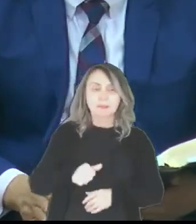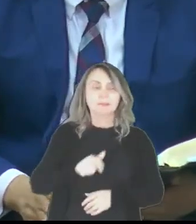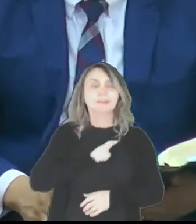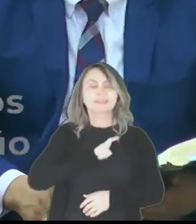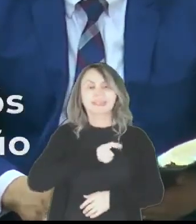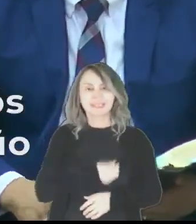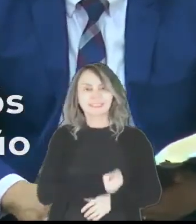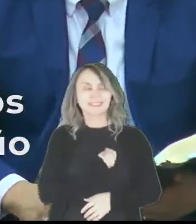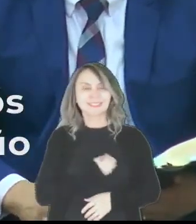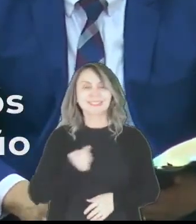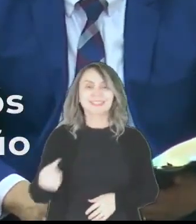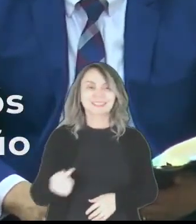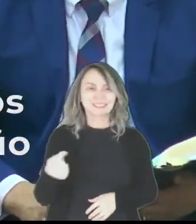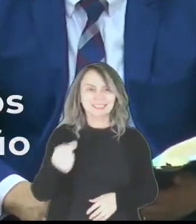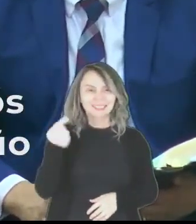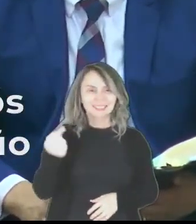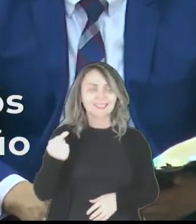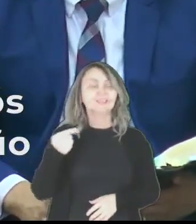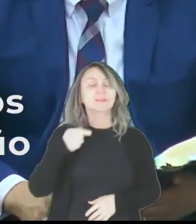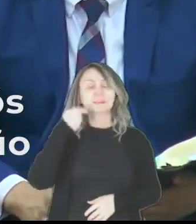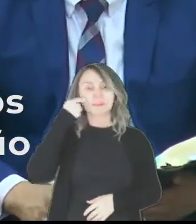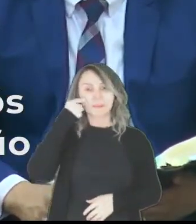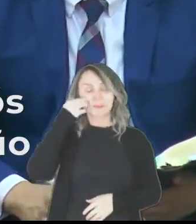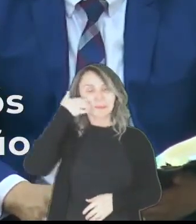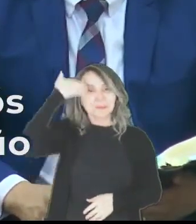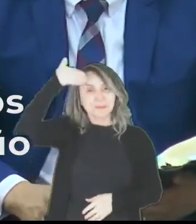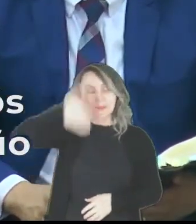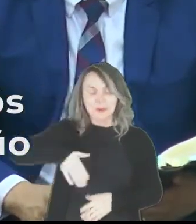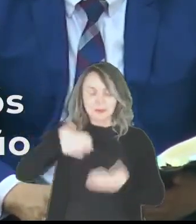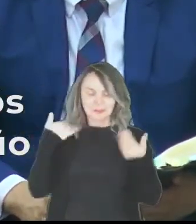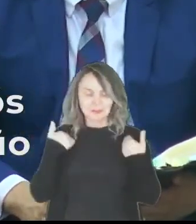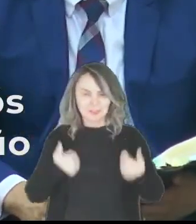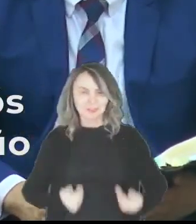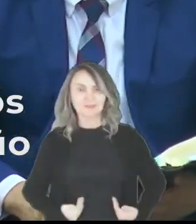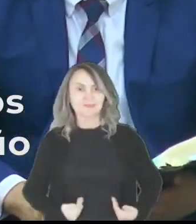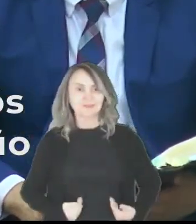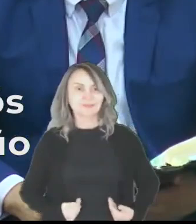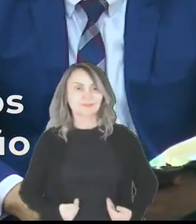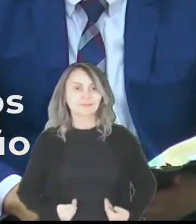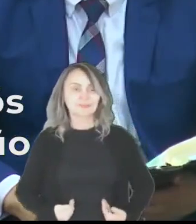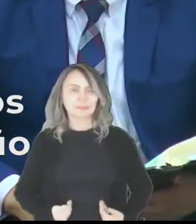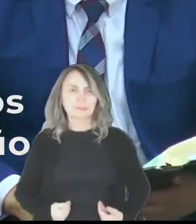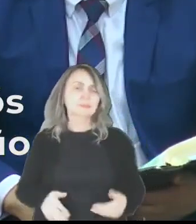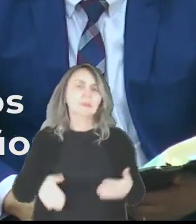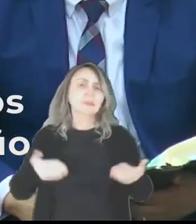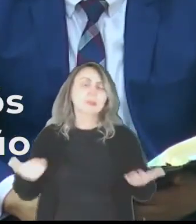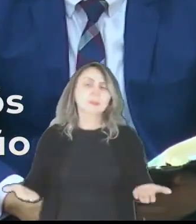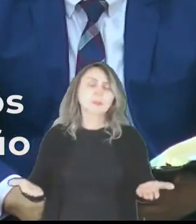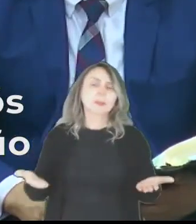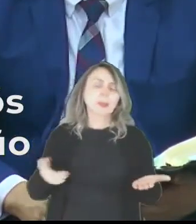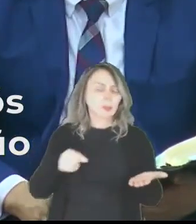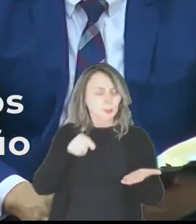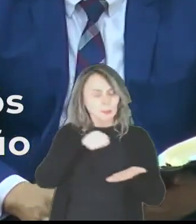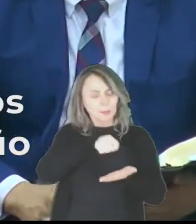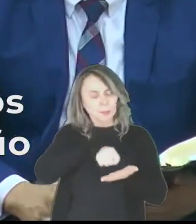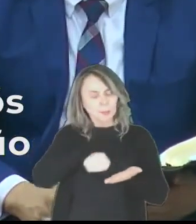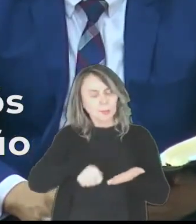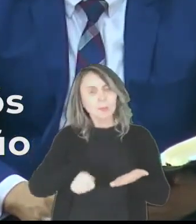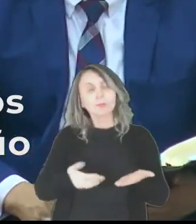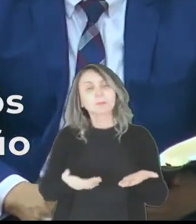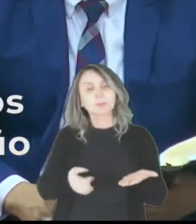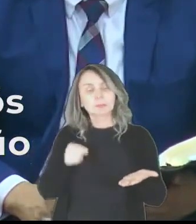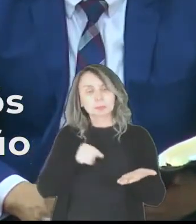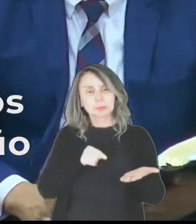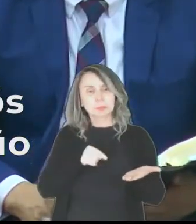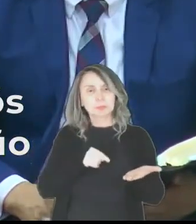são elas que de mim testificam, como está na tela. Que Escrituras era essa que Jesus estava falando? Não